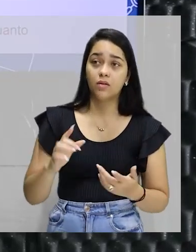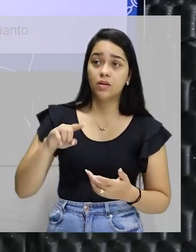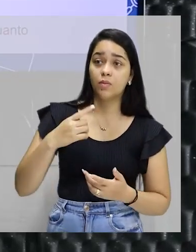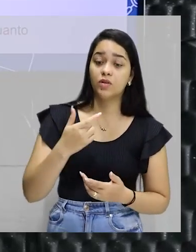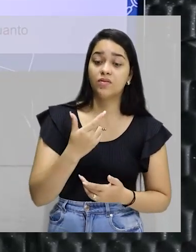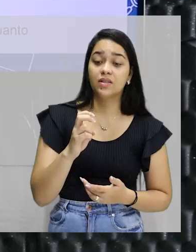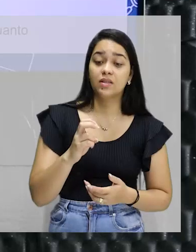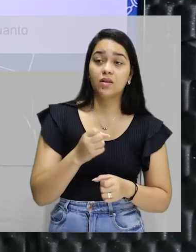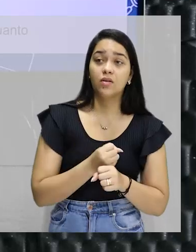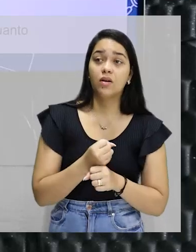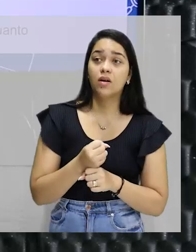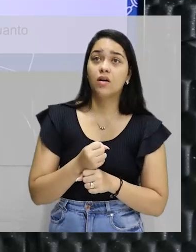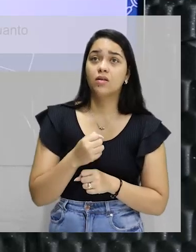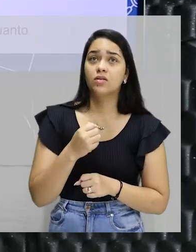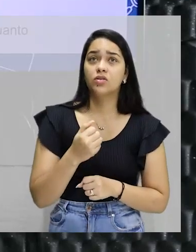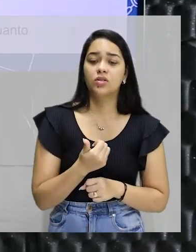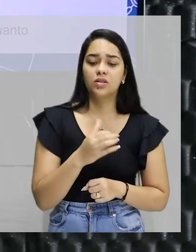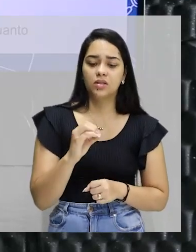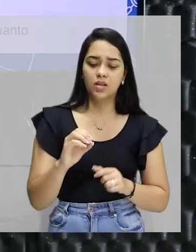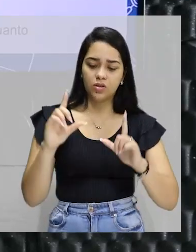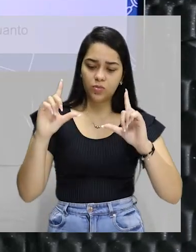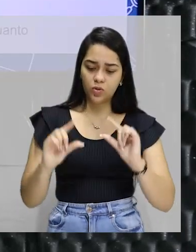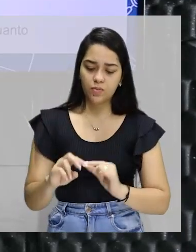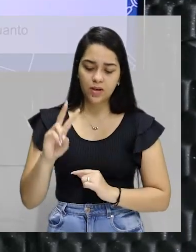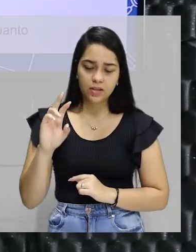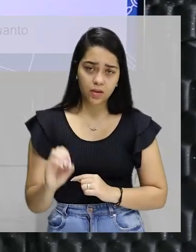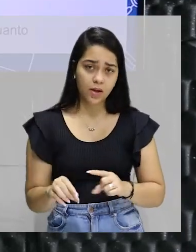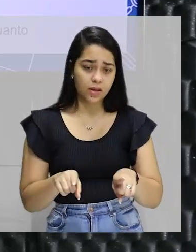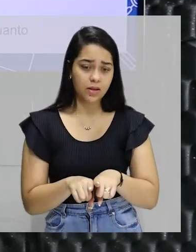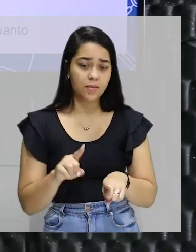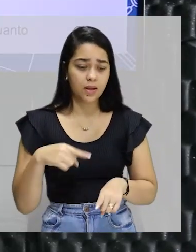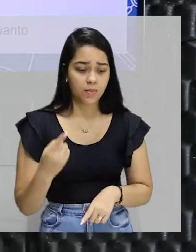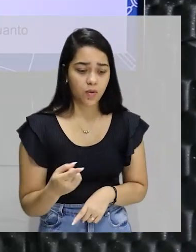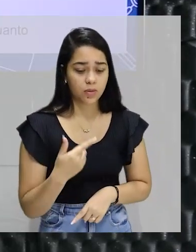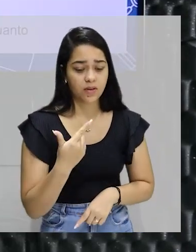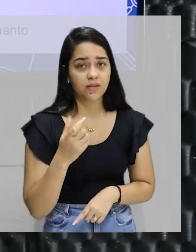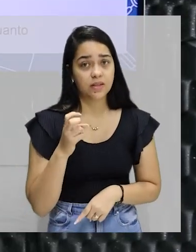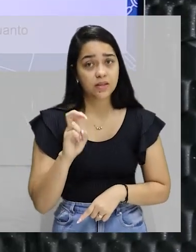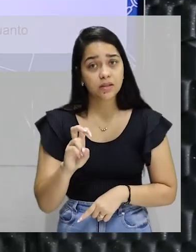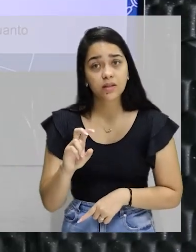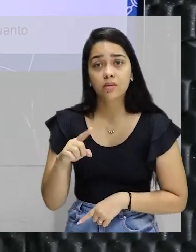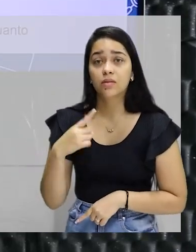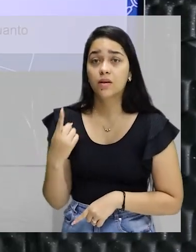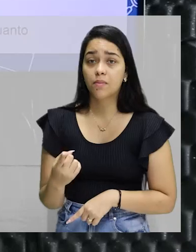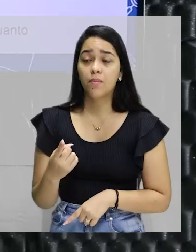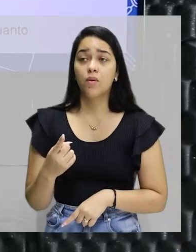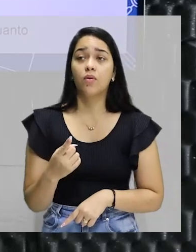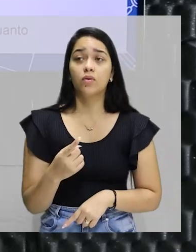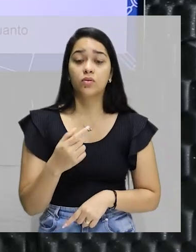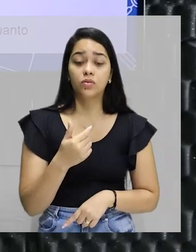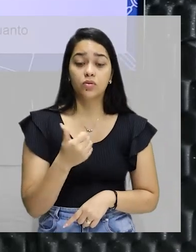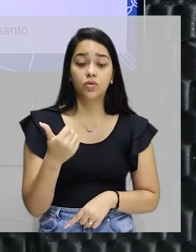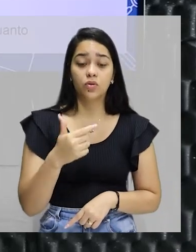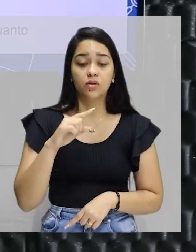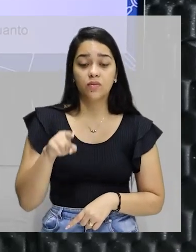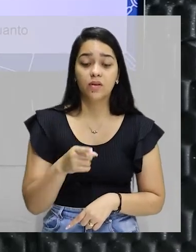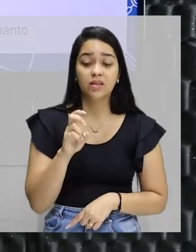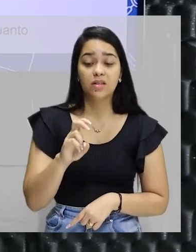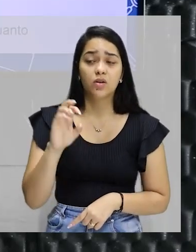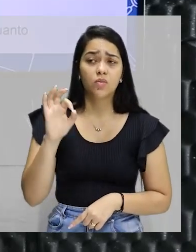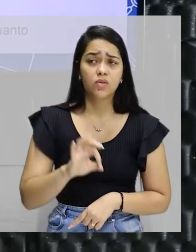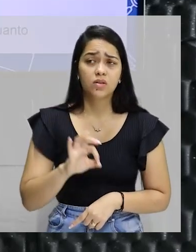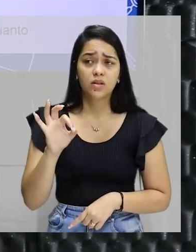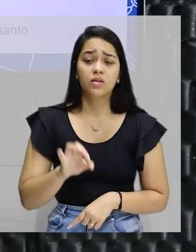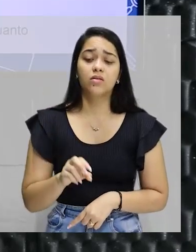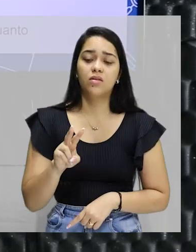de 25 anos, aquele nível de 100 cai para 50, depois cai para 25, depois cai para 12,5%,